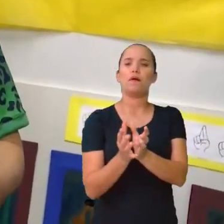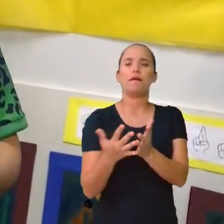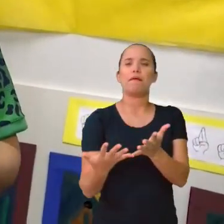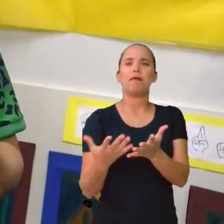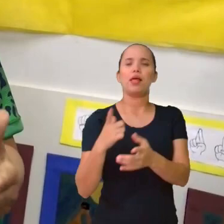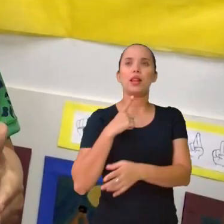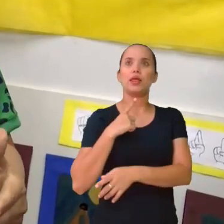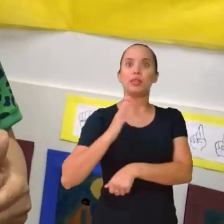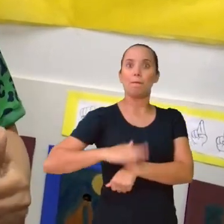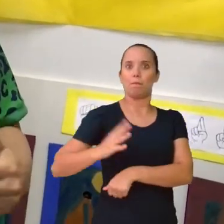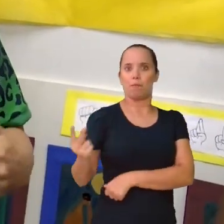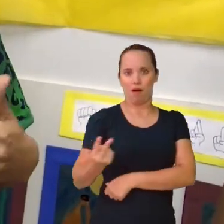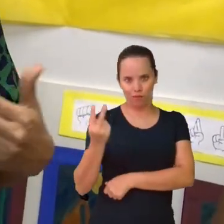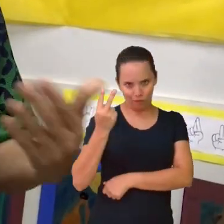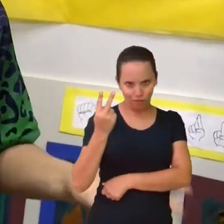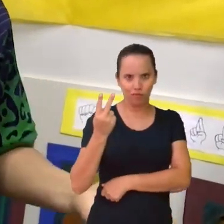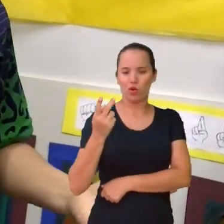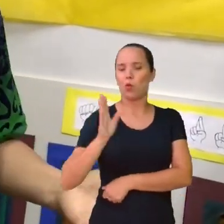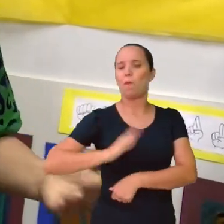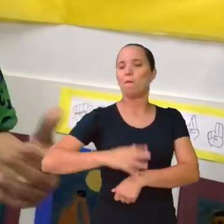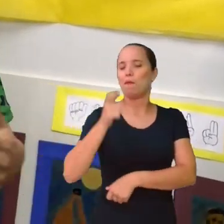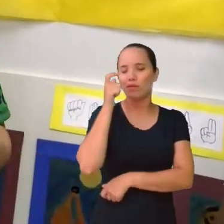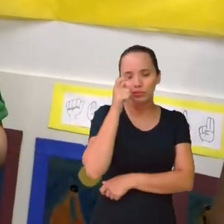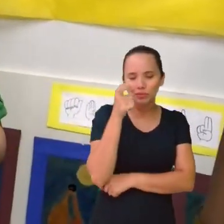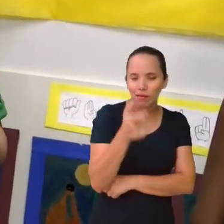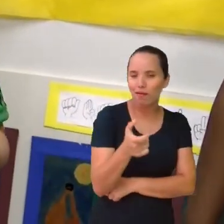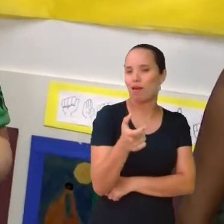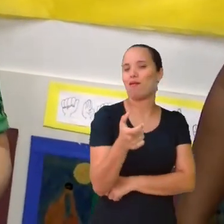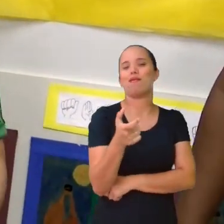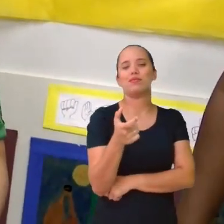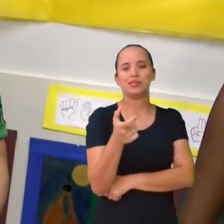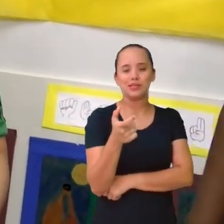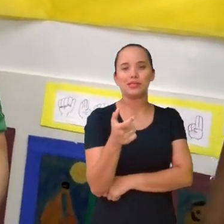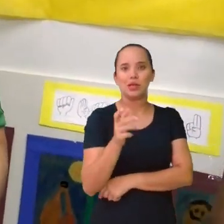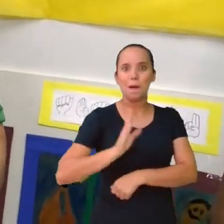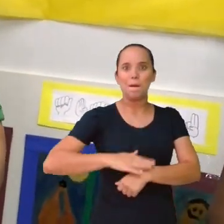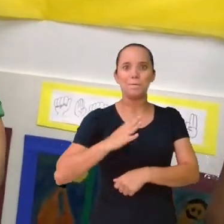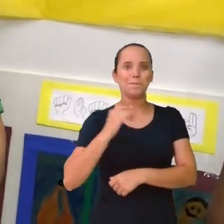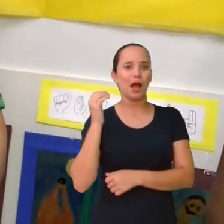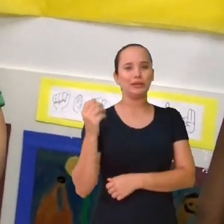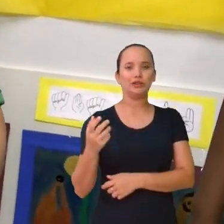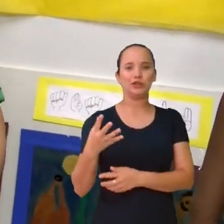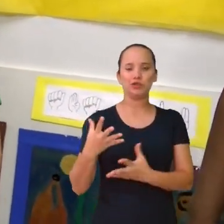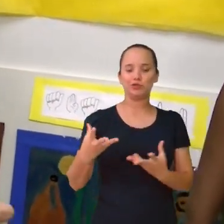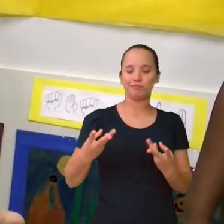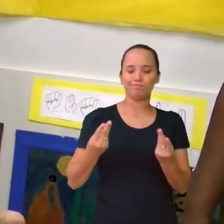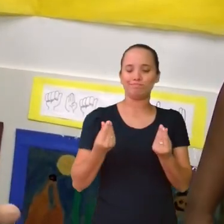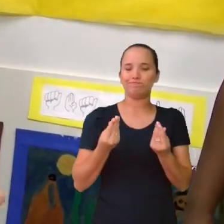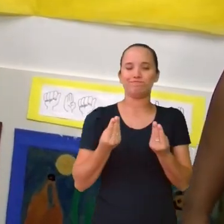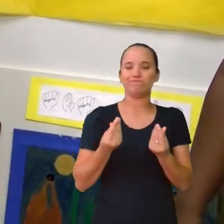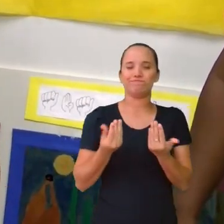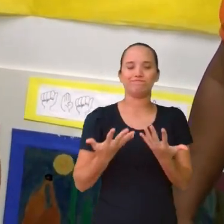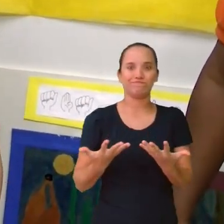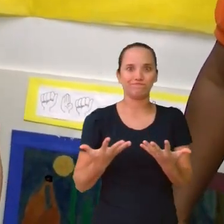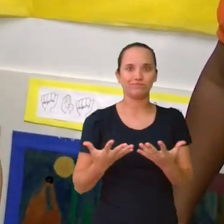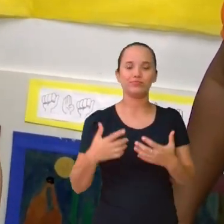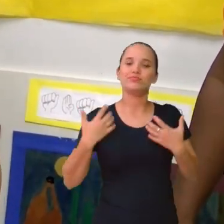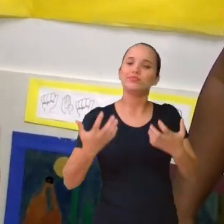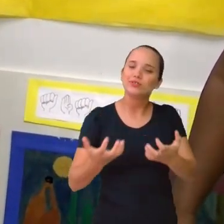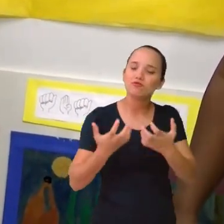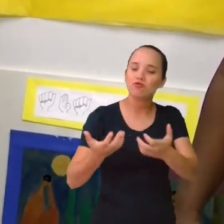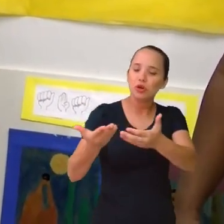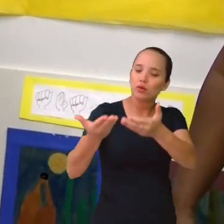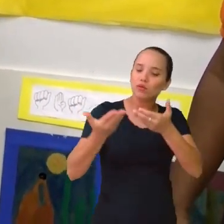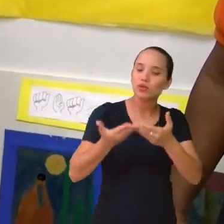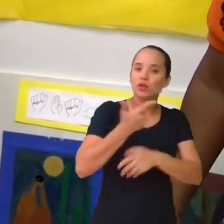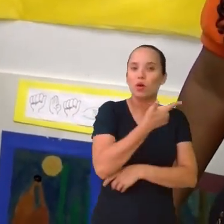mais valorizado, fica mais interessante, né? Fica mais rico. Então, eu convido outros professores